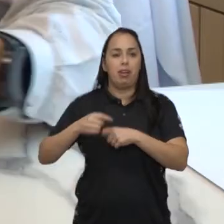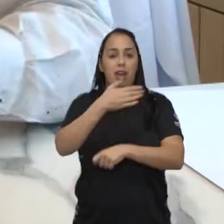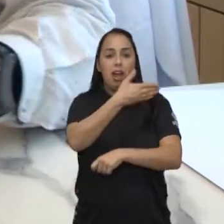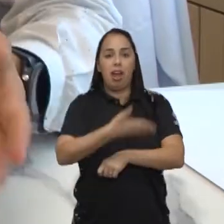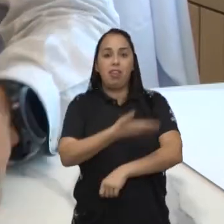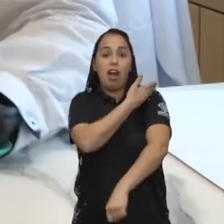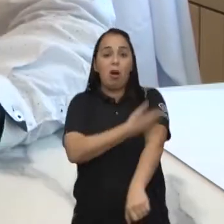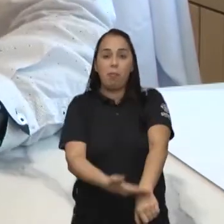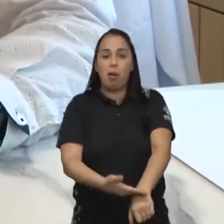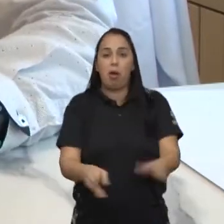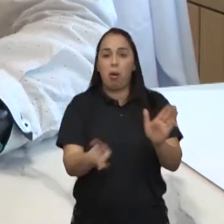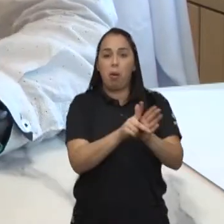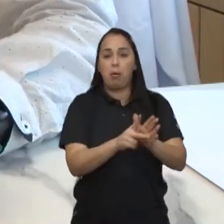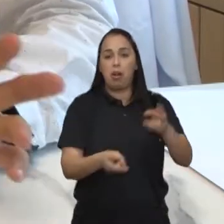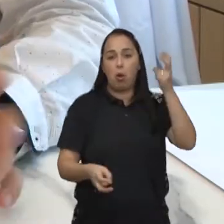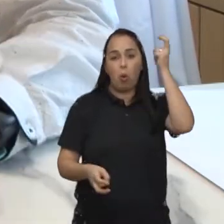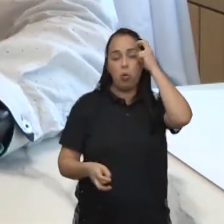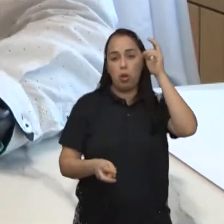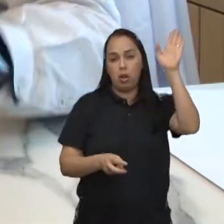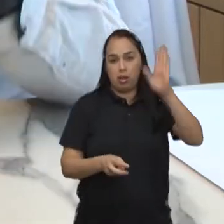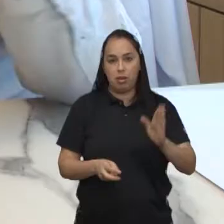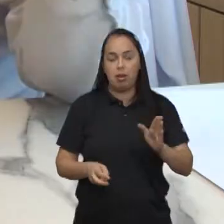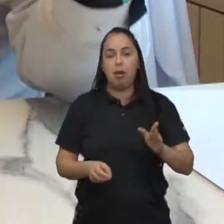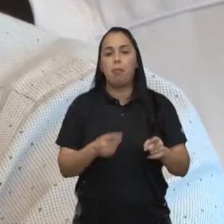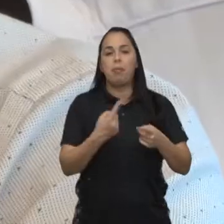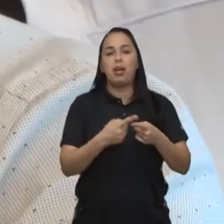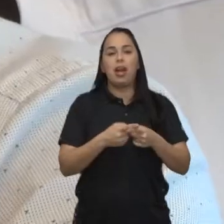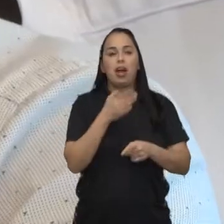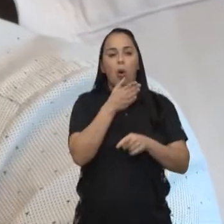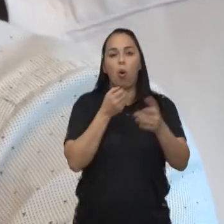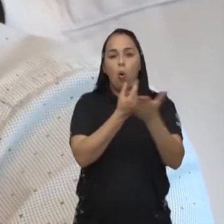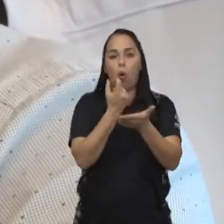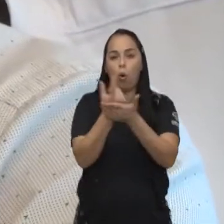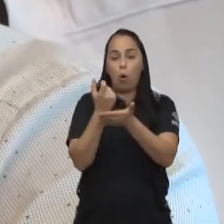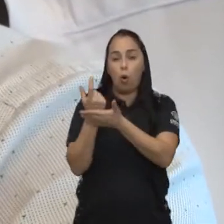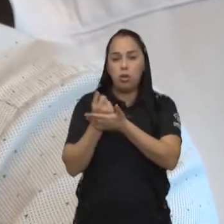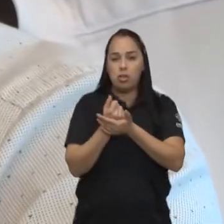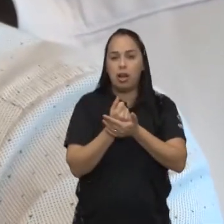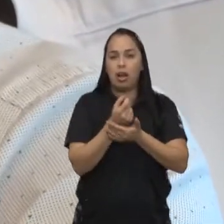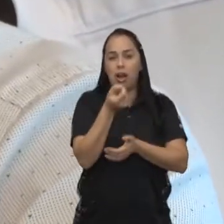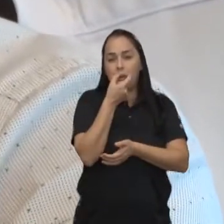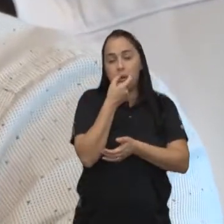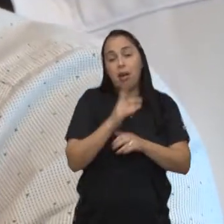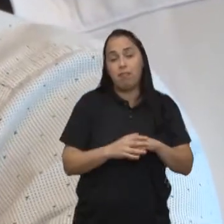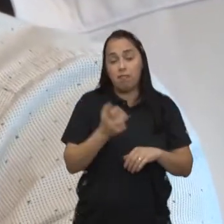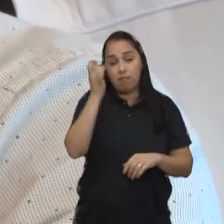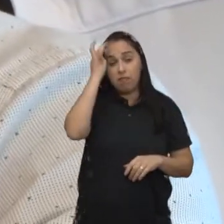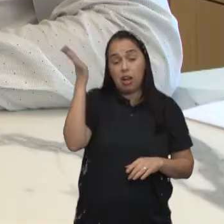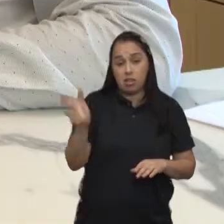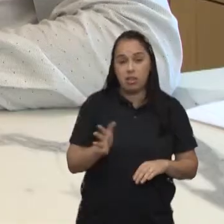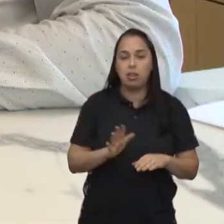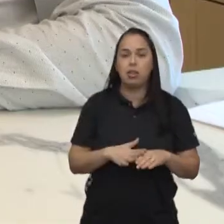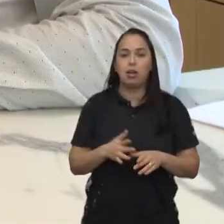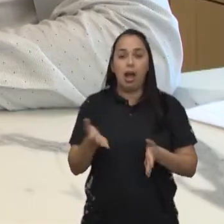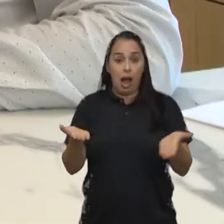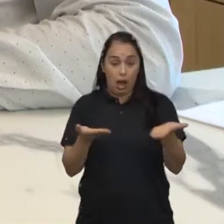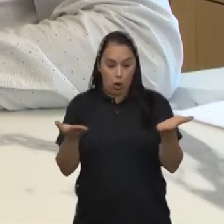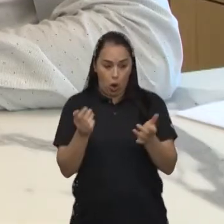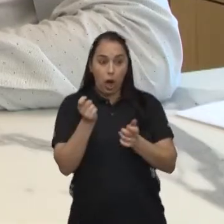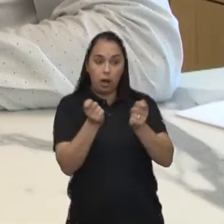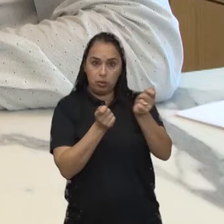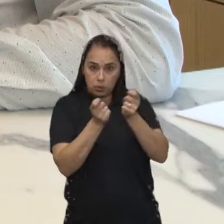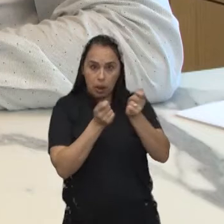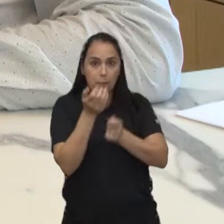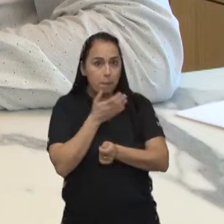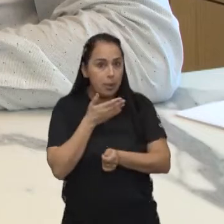médico o hábito já é parte da cultura dos brasileiros pelo fácil acesso aos medicamentos no passado atualmente